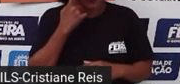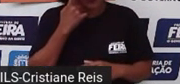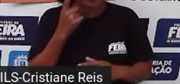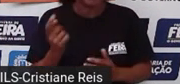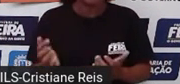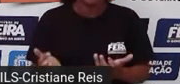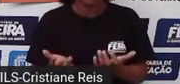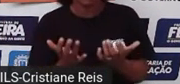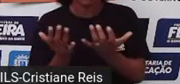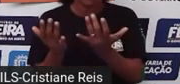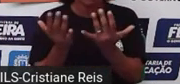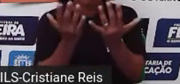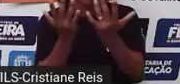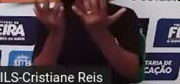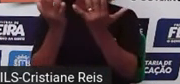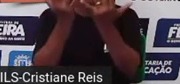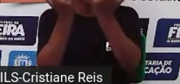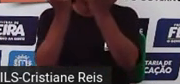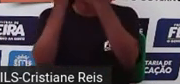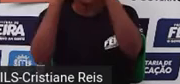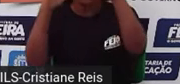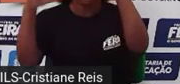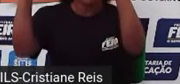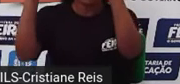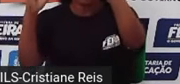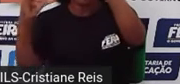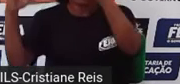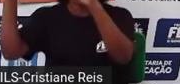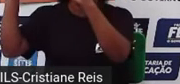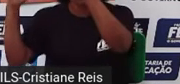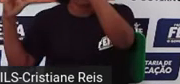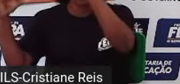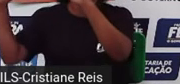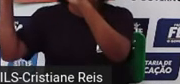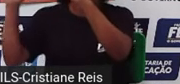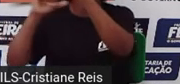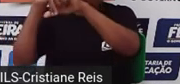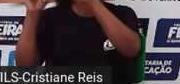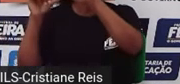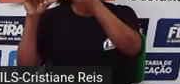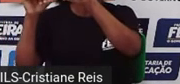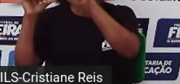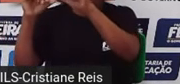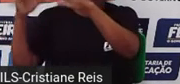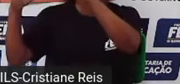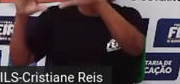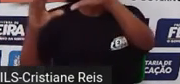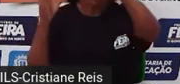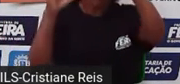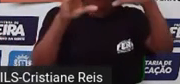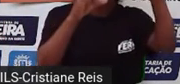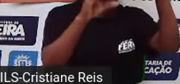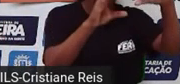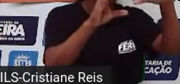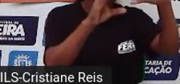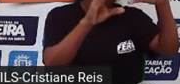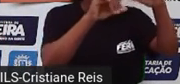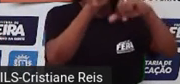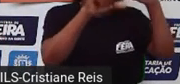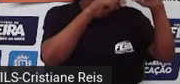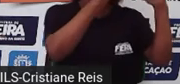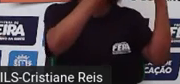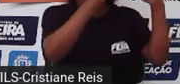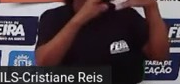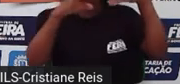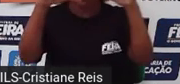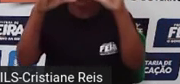direção desses ventos que trazem essas nuvens ela também alterou então aqui eu vou do Oceano Índico para